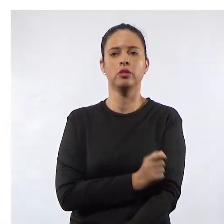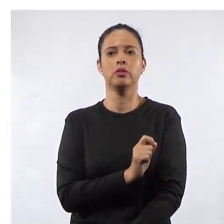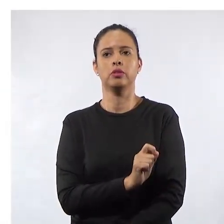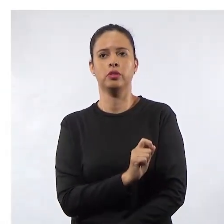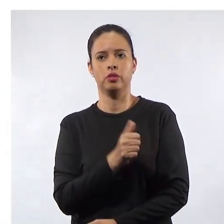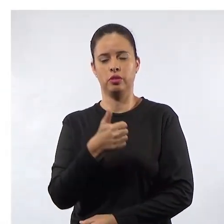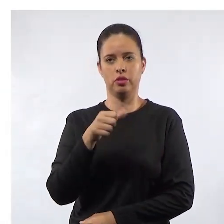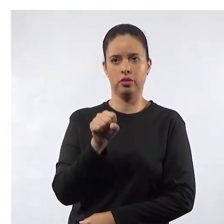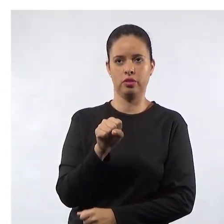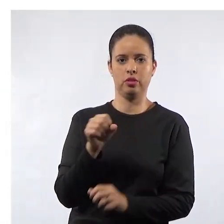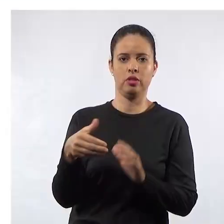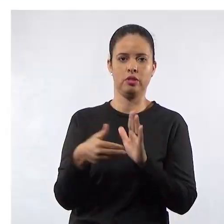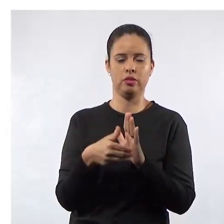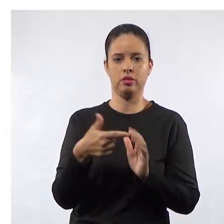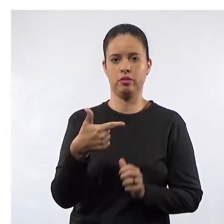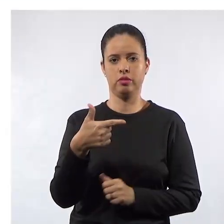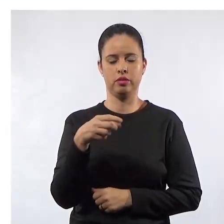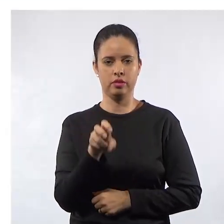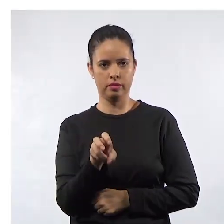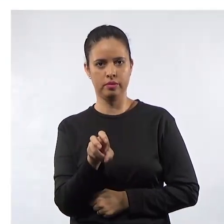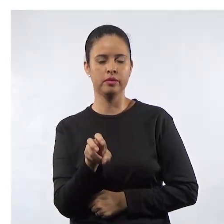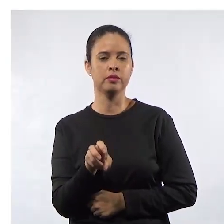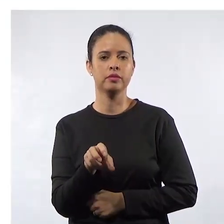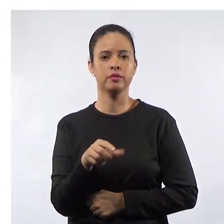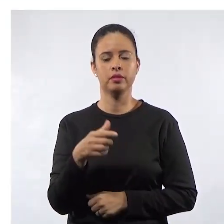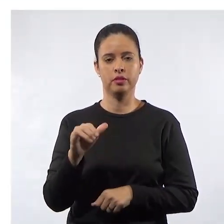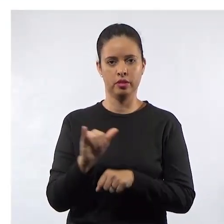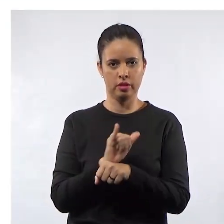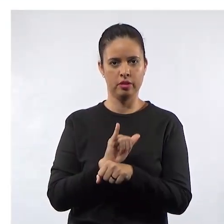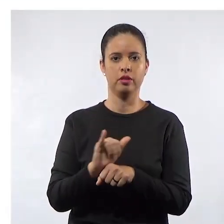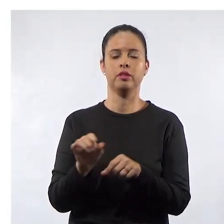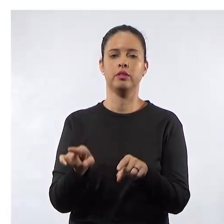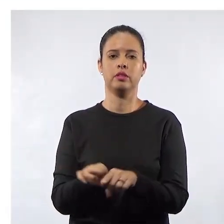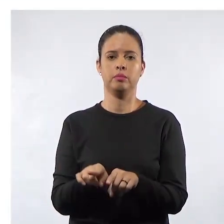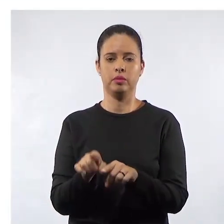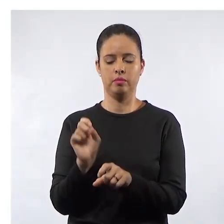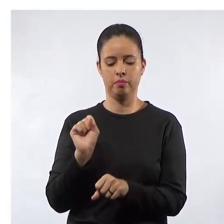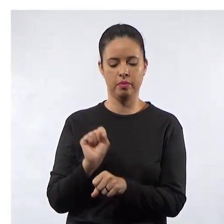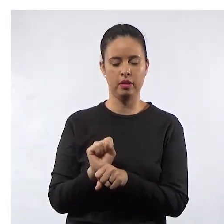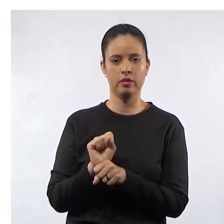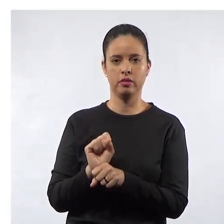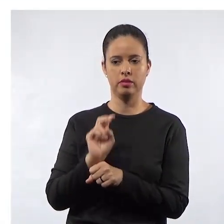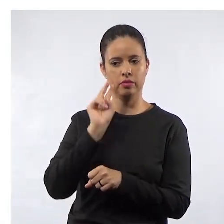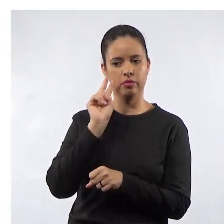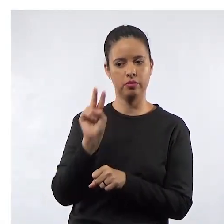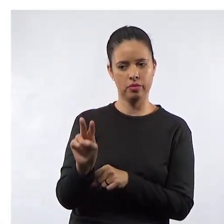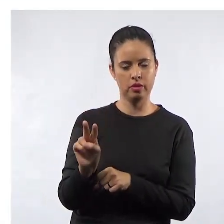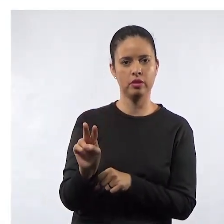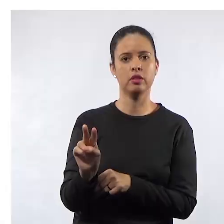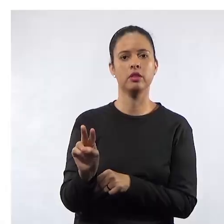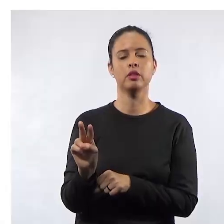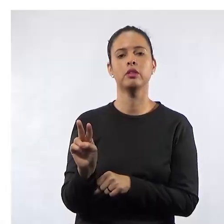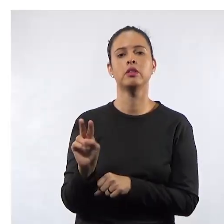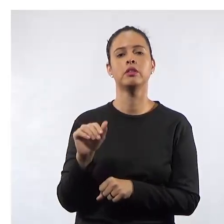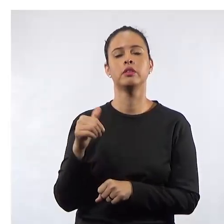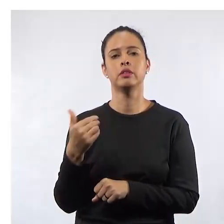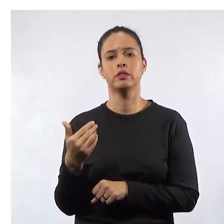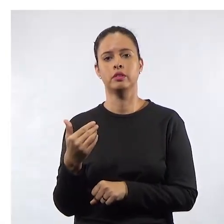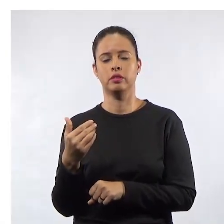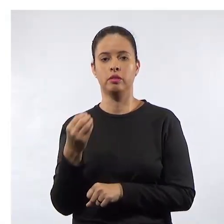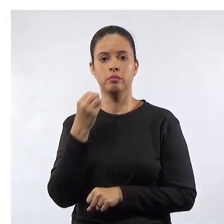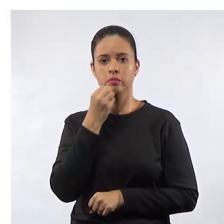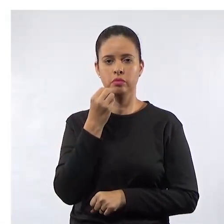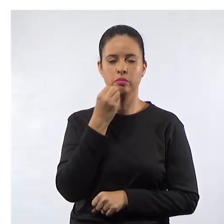prevista do 18 ao 25. Mesma estratégia. Dá um pause, vê lá quais são